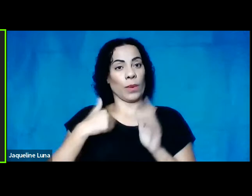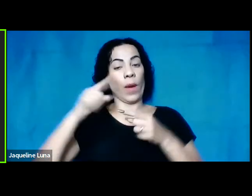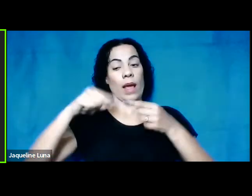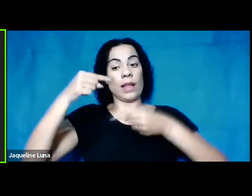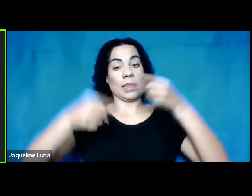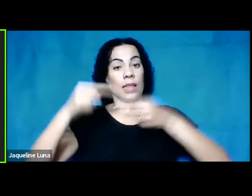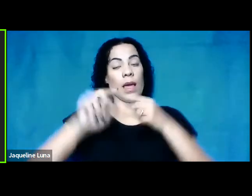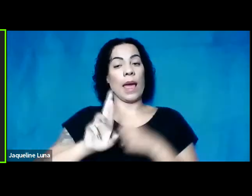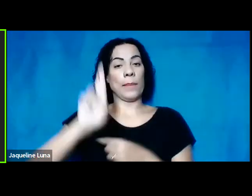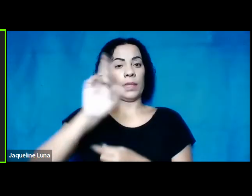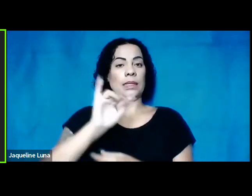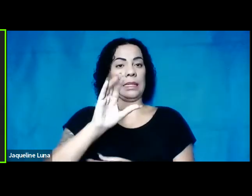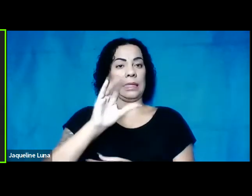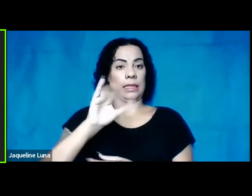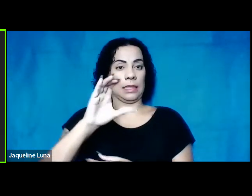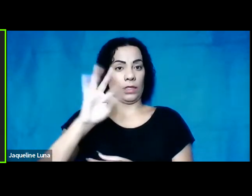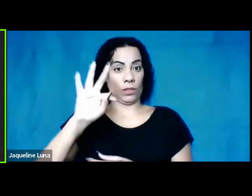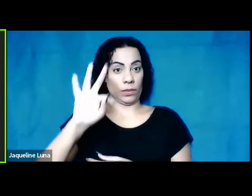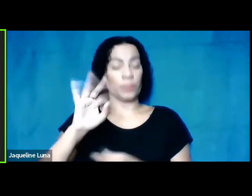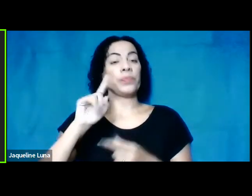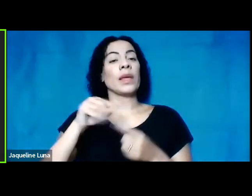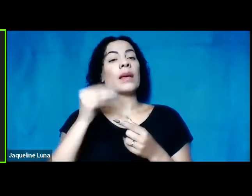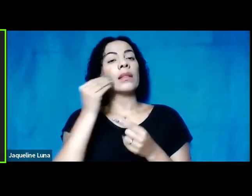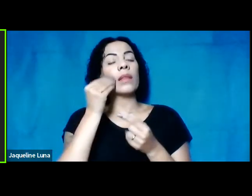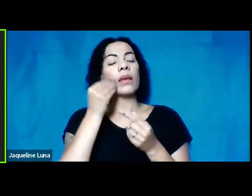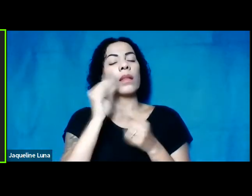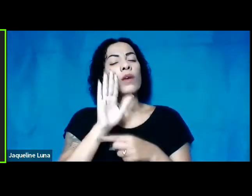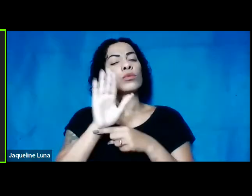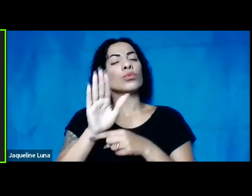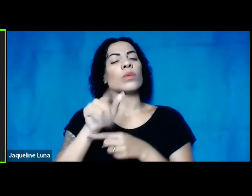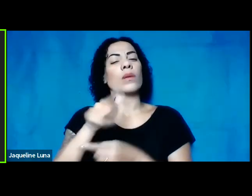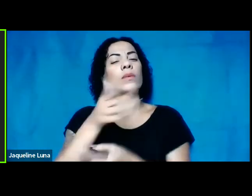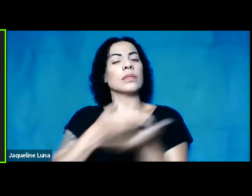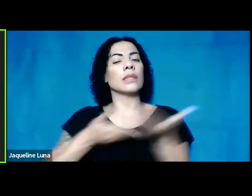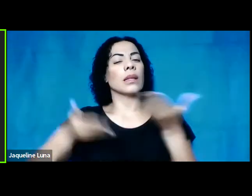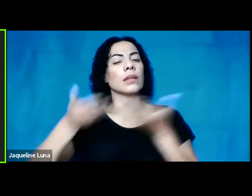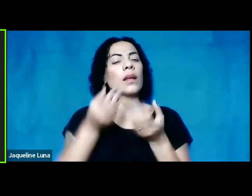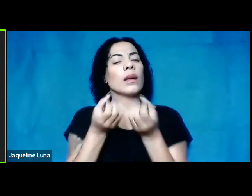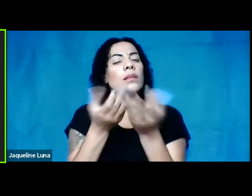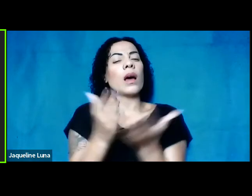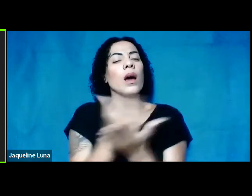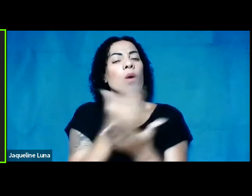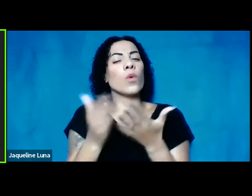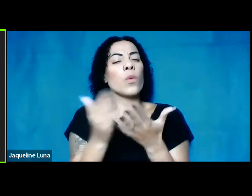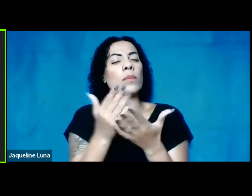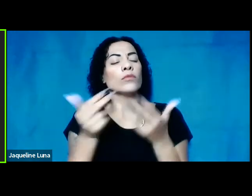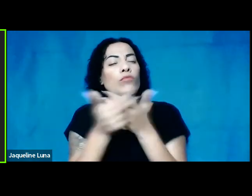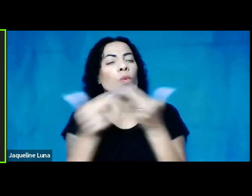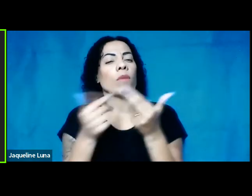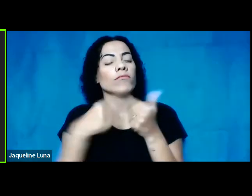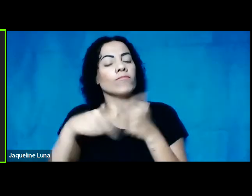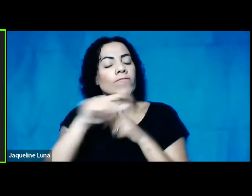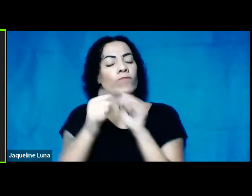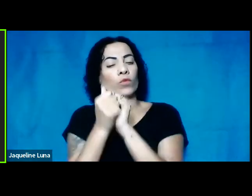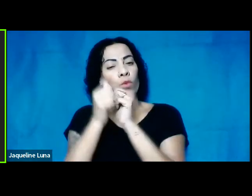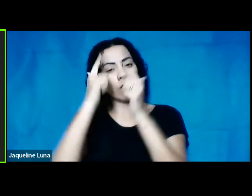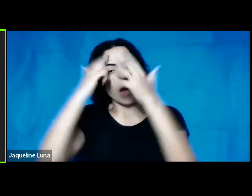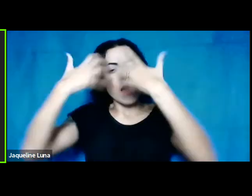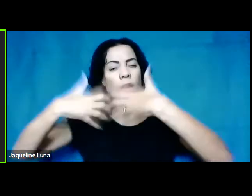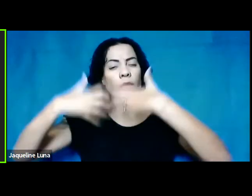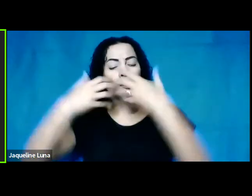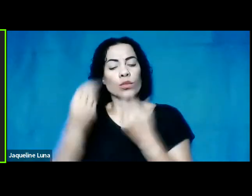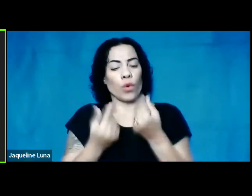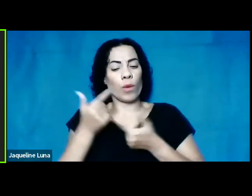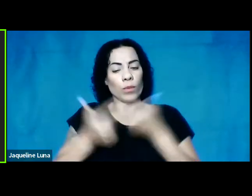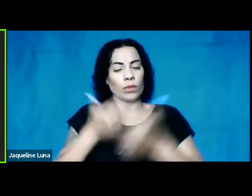ICICT, na busca de contribuir com essa troca, deixando algumas questões para a gente refletir sobre as nossas práticas, né?